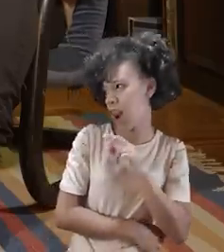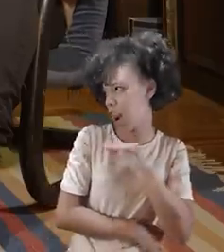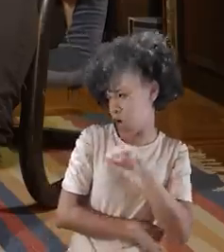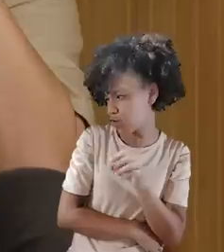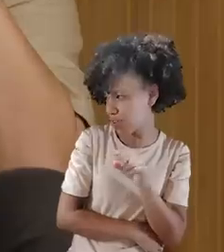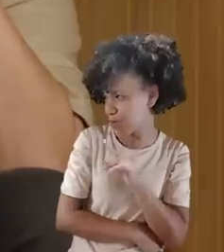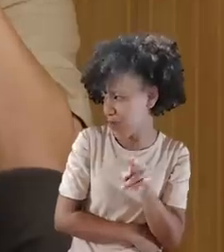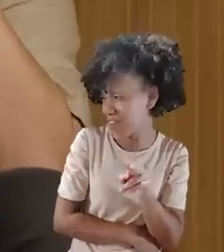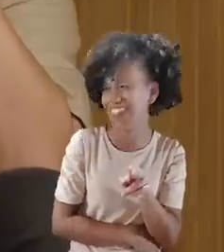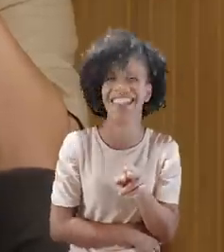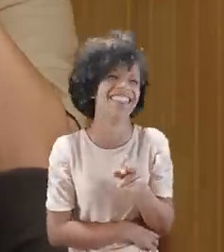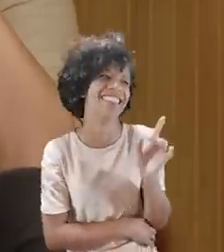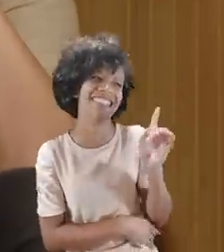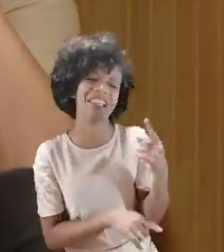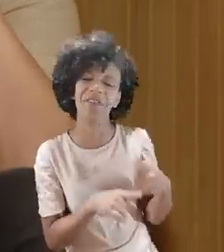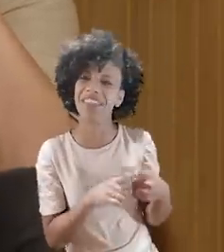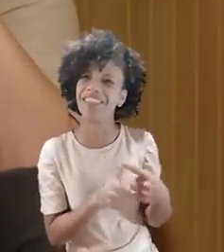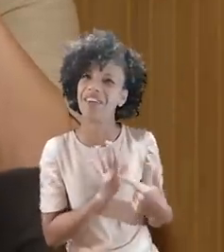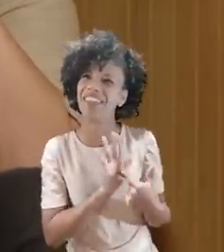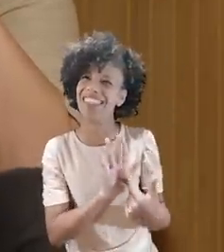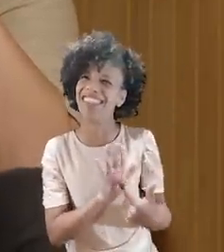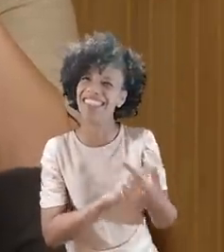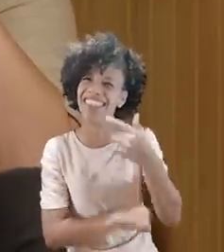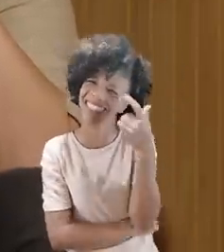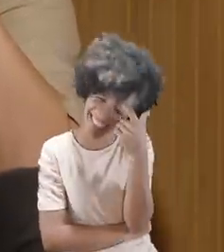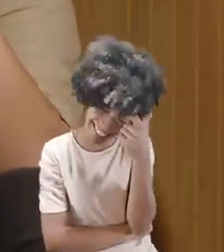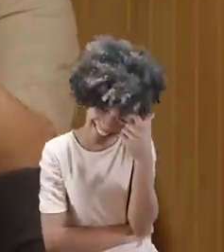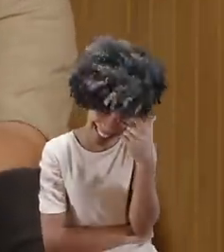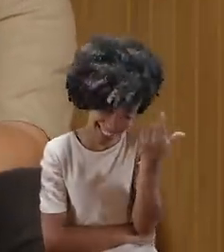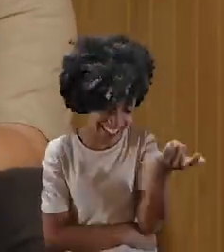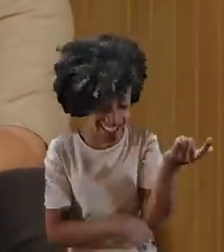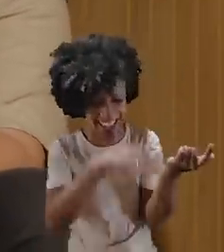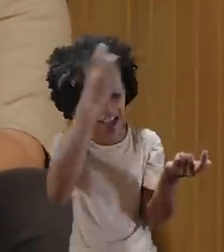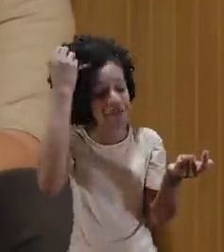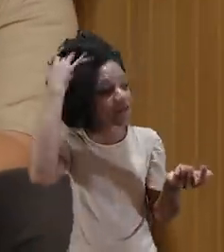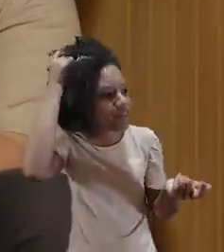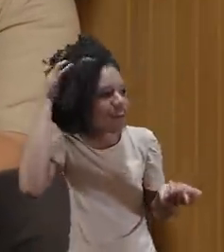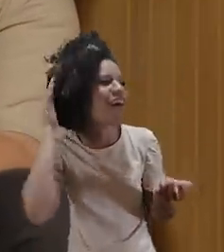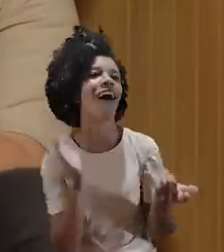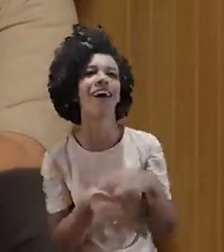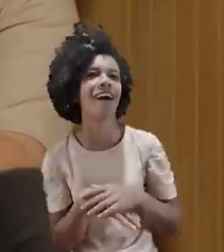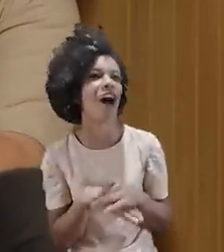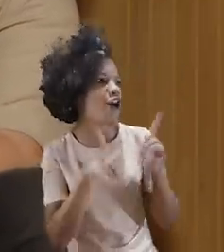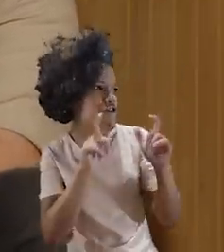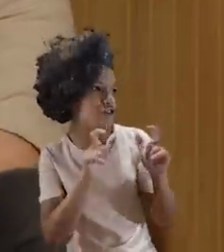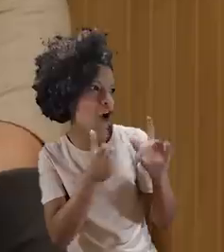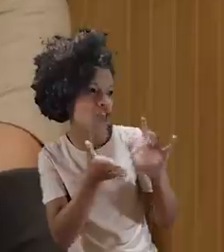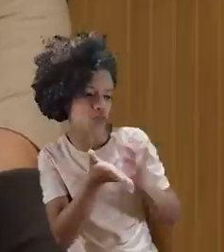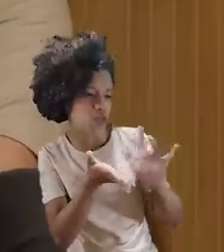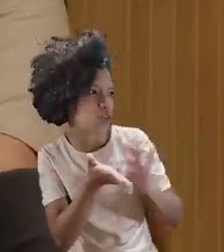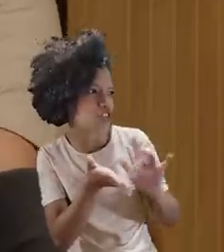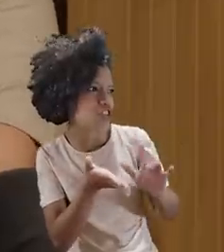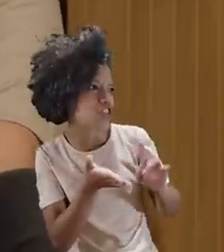Claudião né isso mas não mas tipo é que vai dar muito na cara mano a mano maluco mostrou a foto de su minha tá ligado